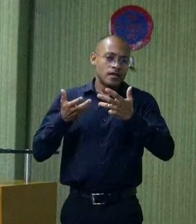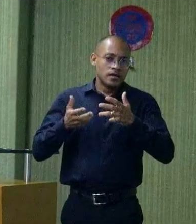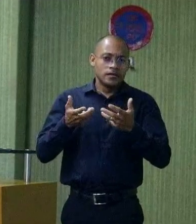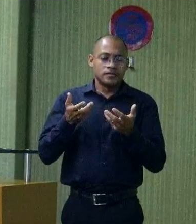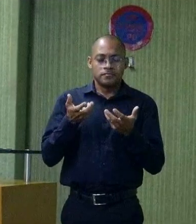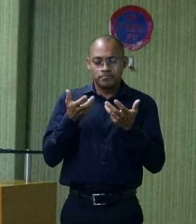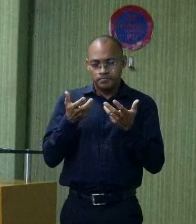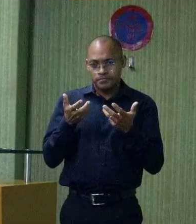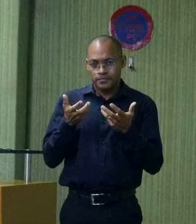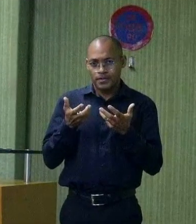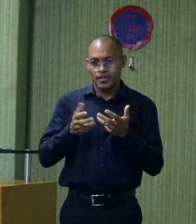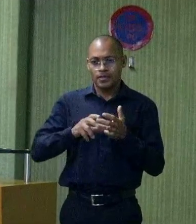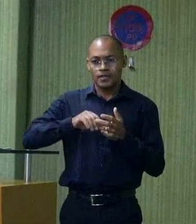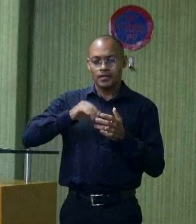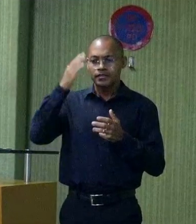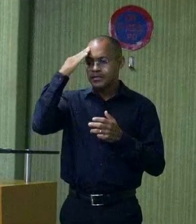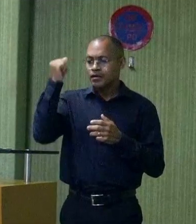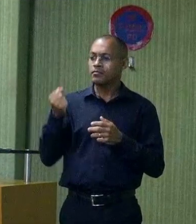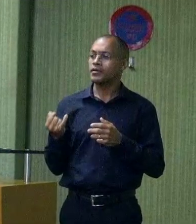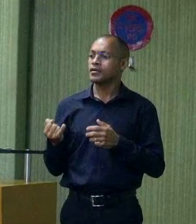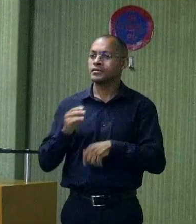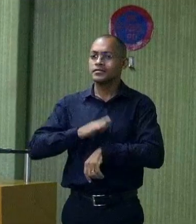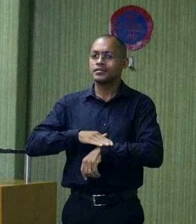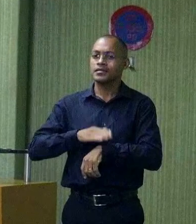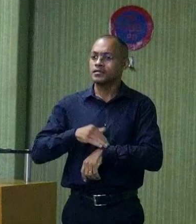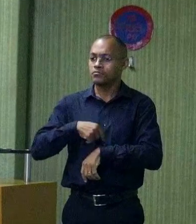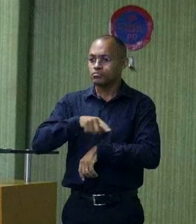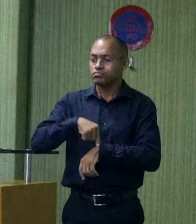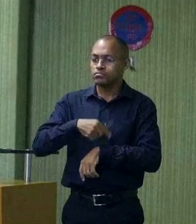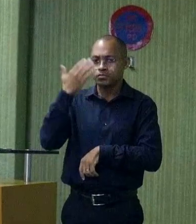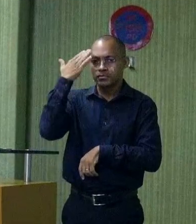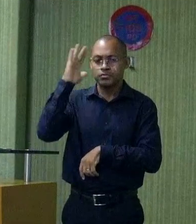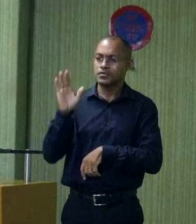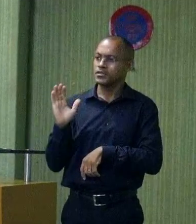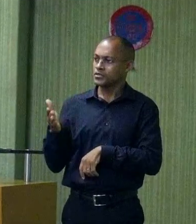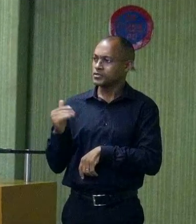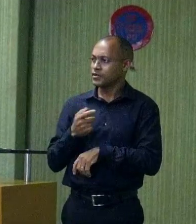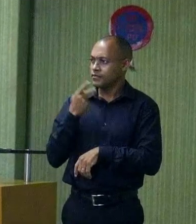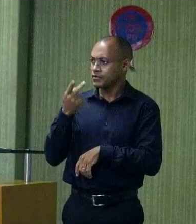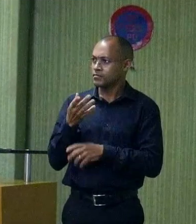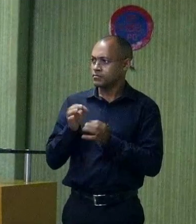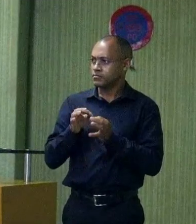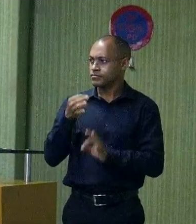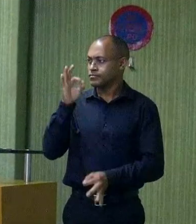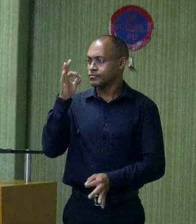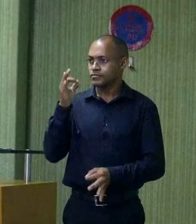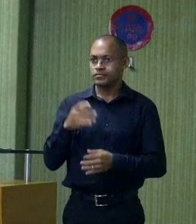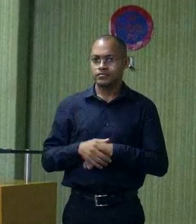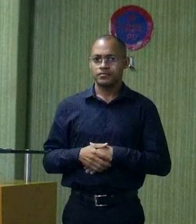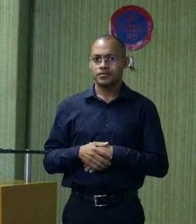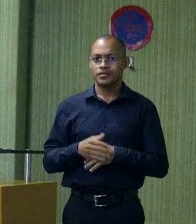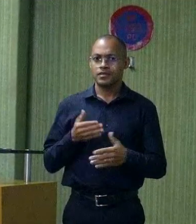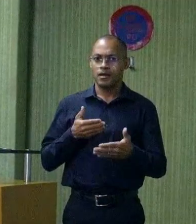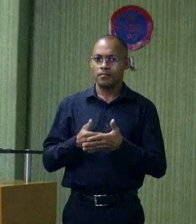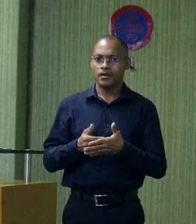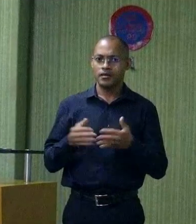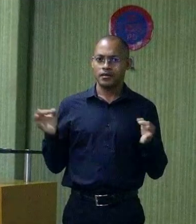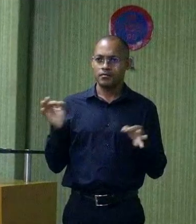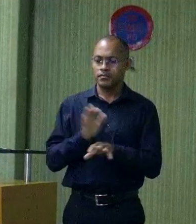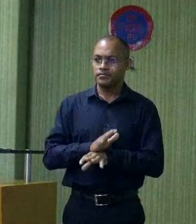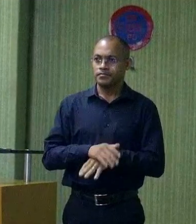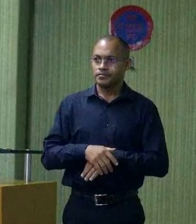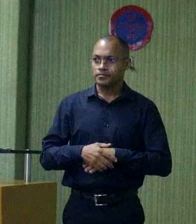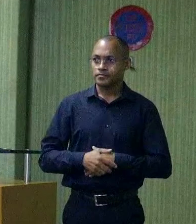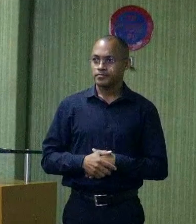tempo eh eu não sei nós estamos já falando já temos creio que 50 minutos